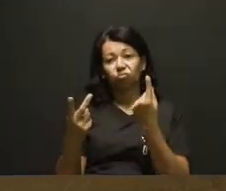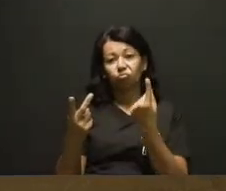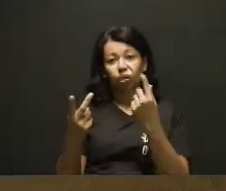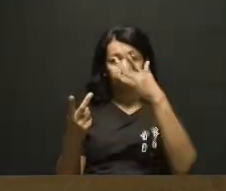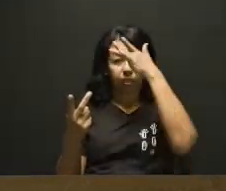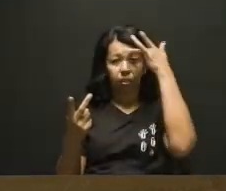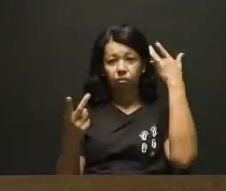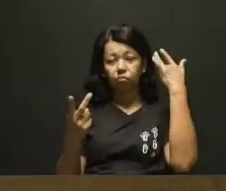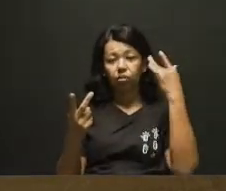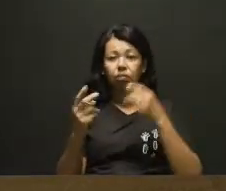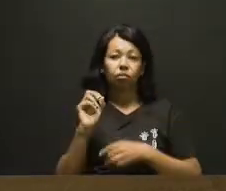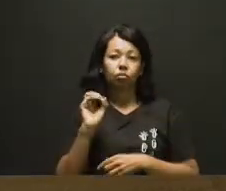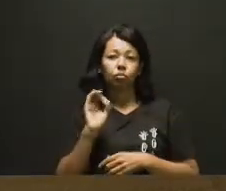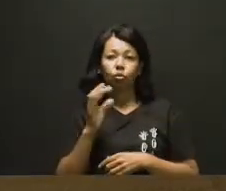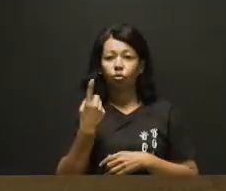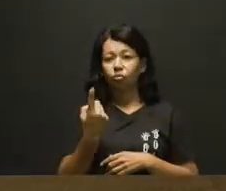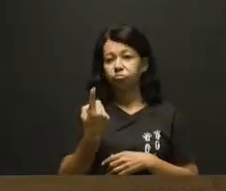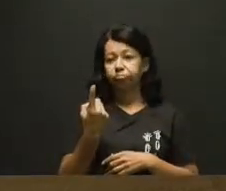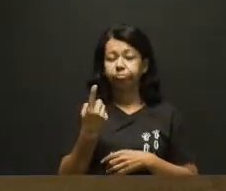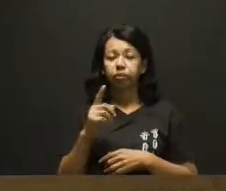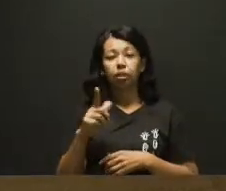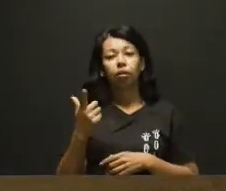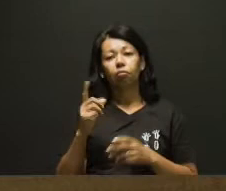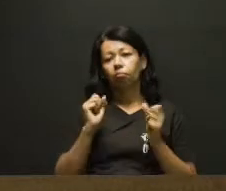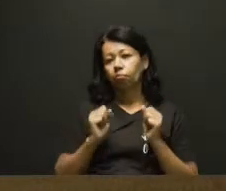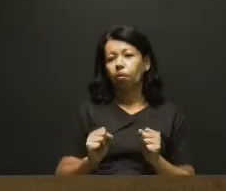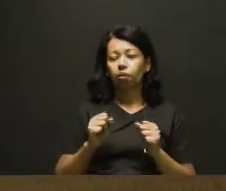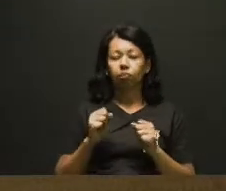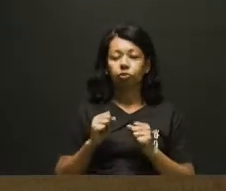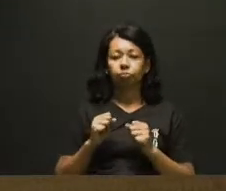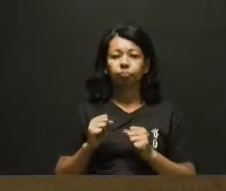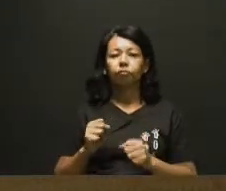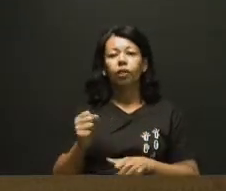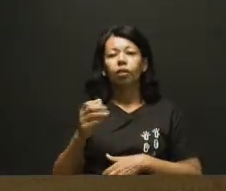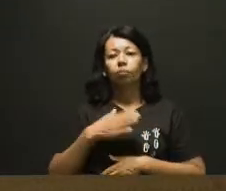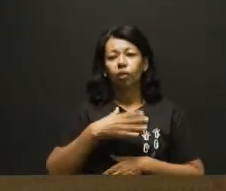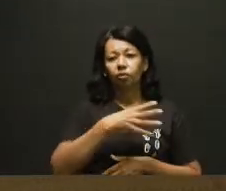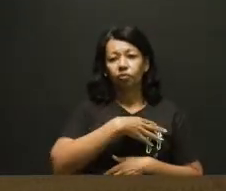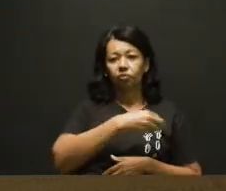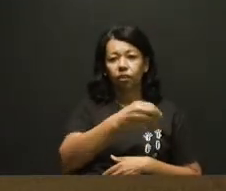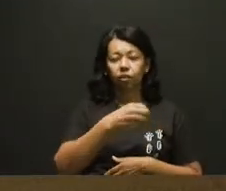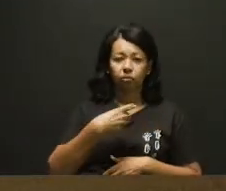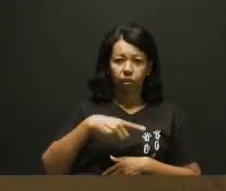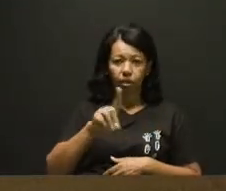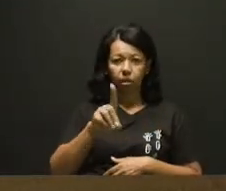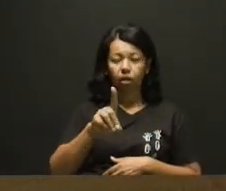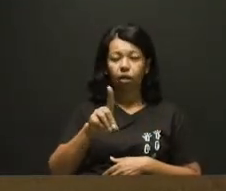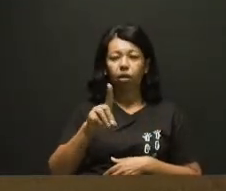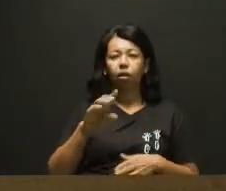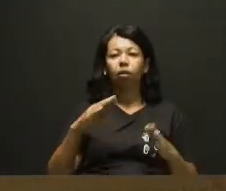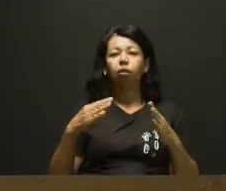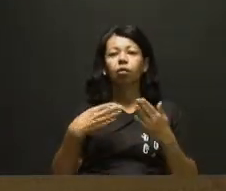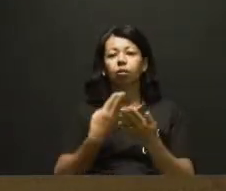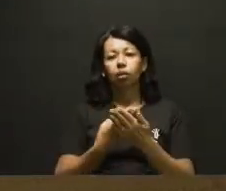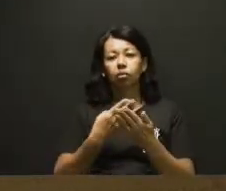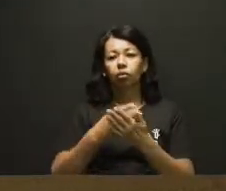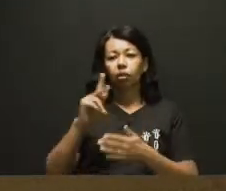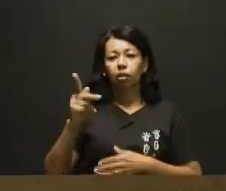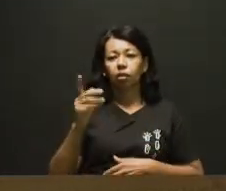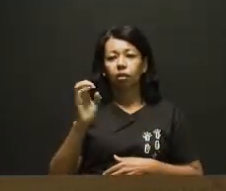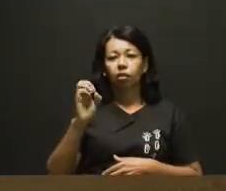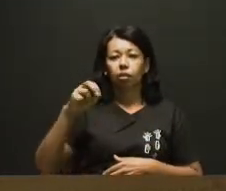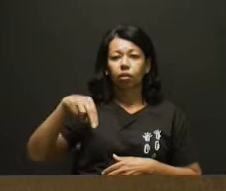na reunião então mudar e meu filho está sendo atendido na escola em bole